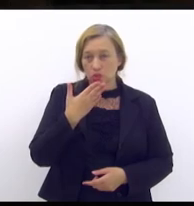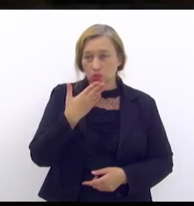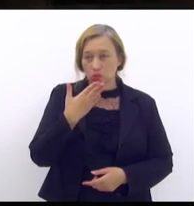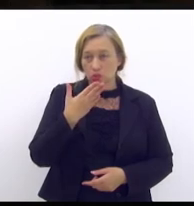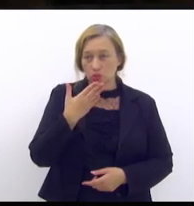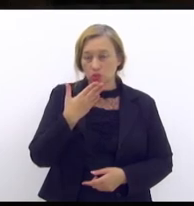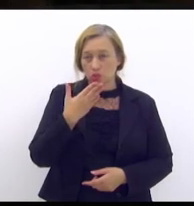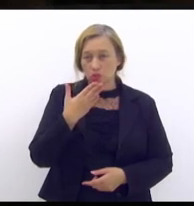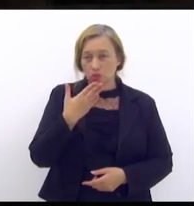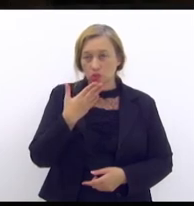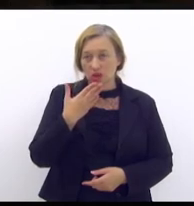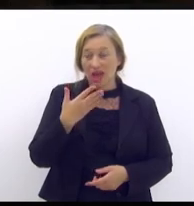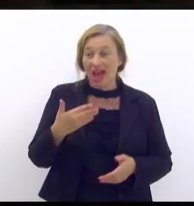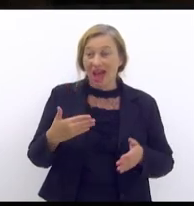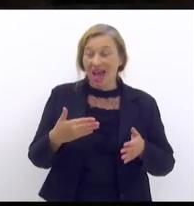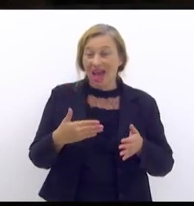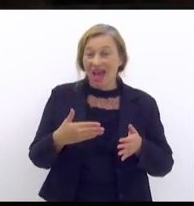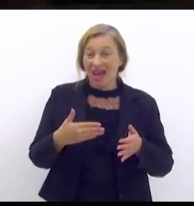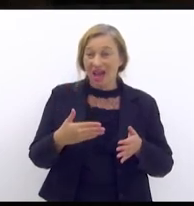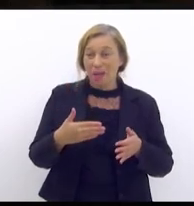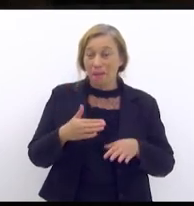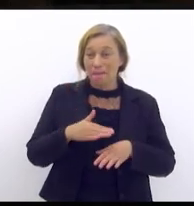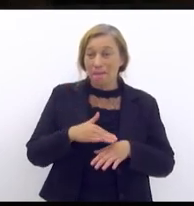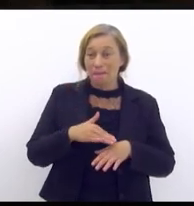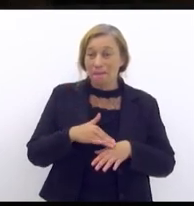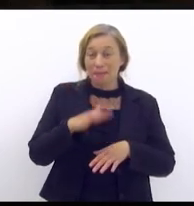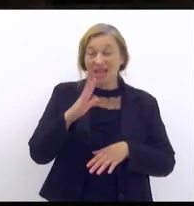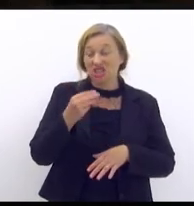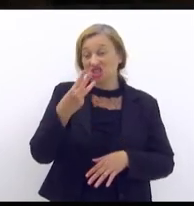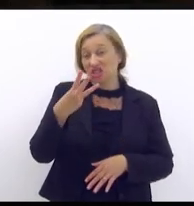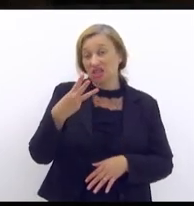menos até os 3 anos de idade.